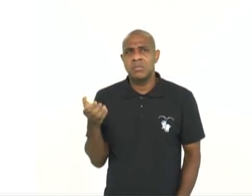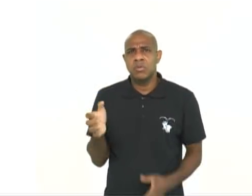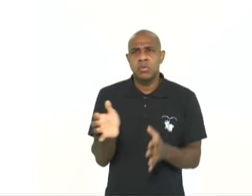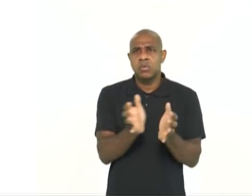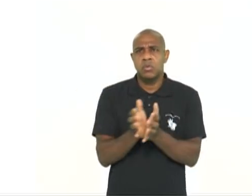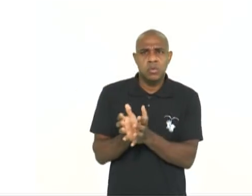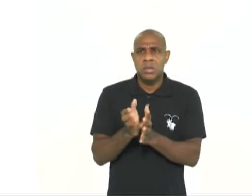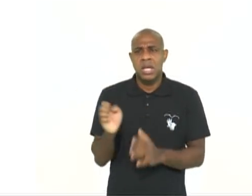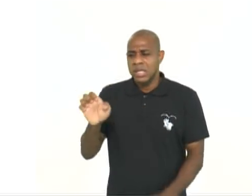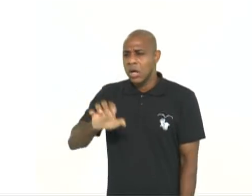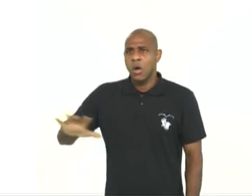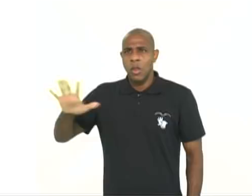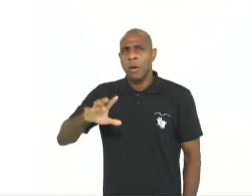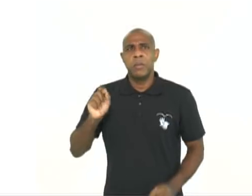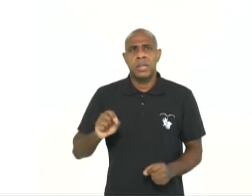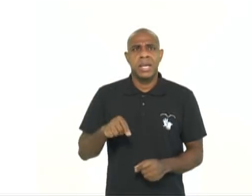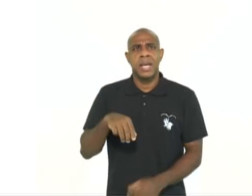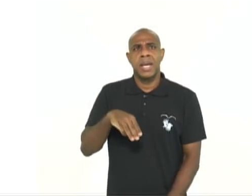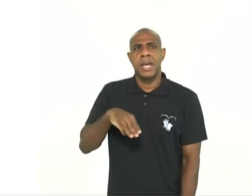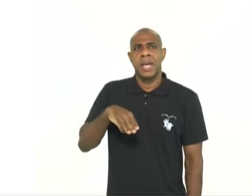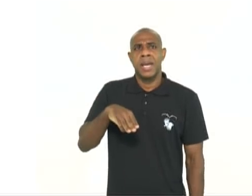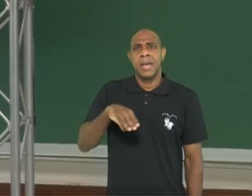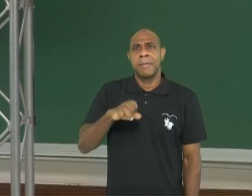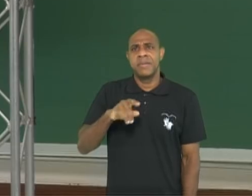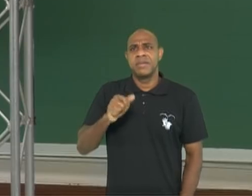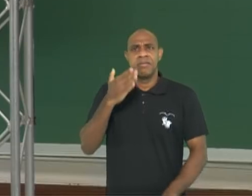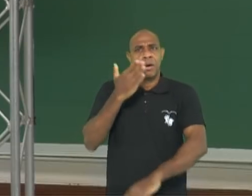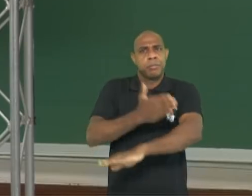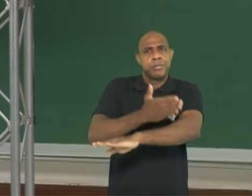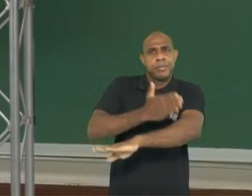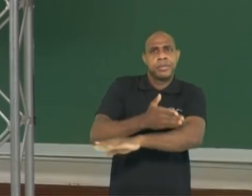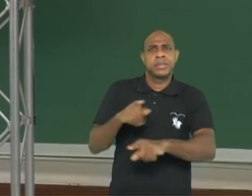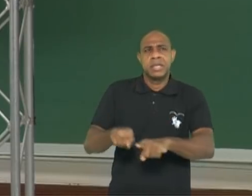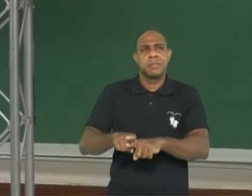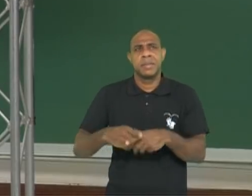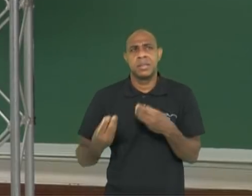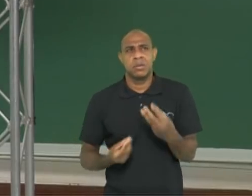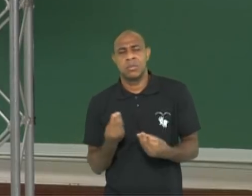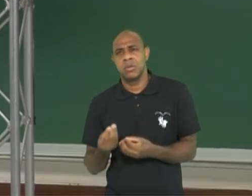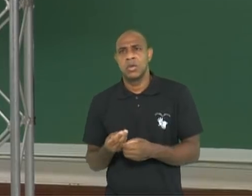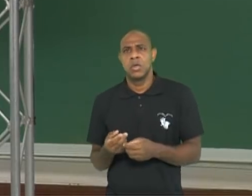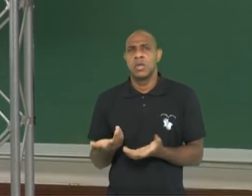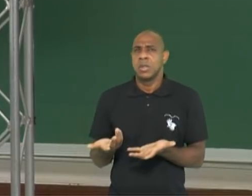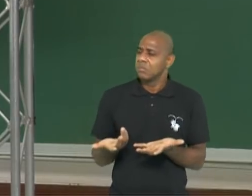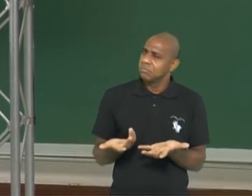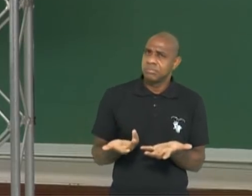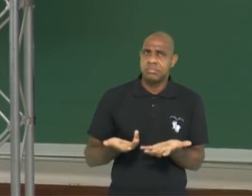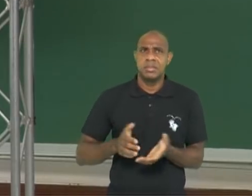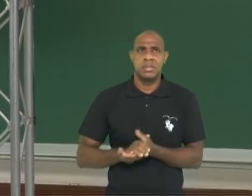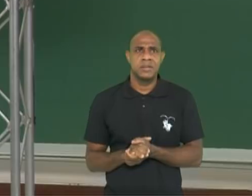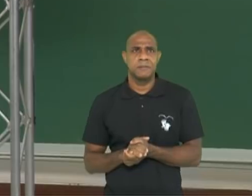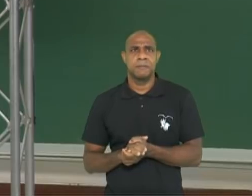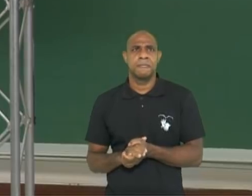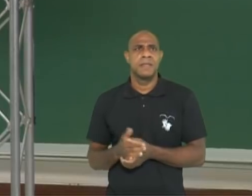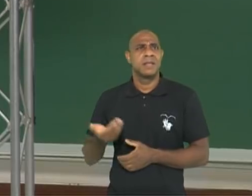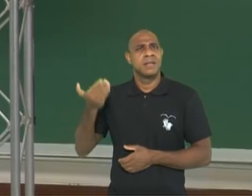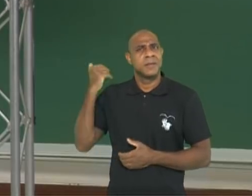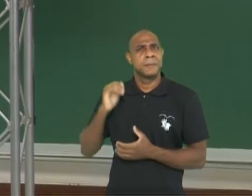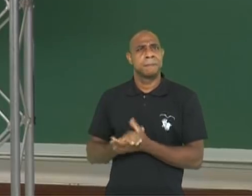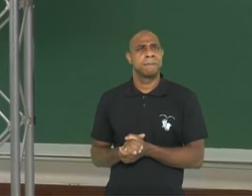Europa medieval. Nós estamos falando de um pós-Império Romano, junto com povos extremamente diferentes,